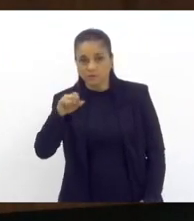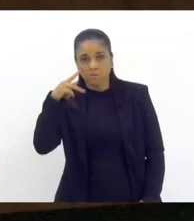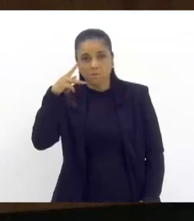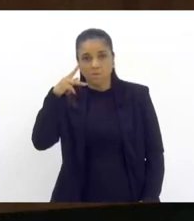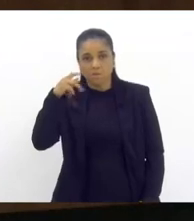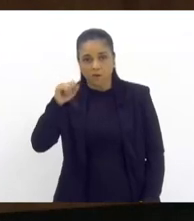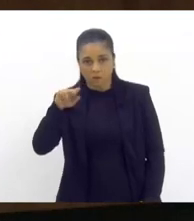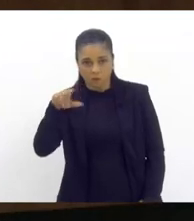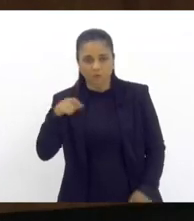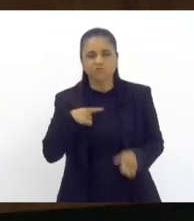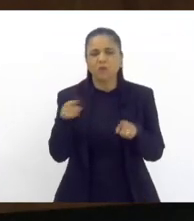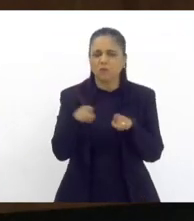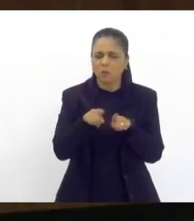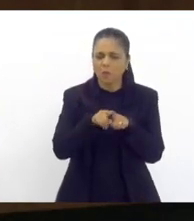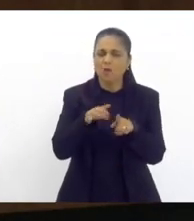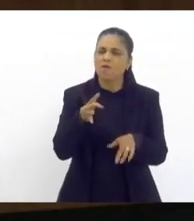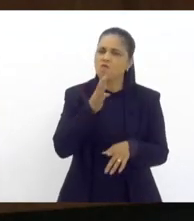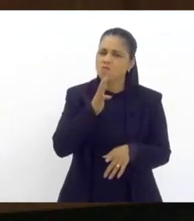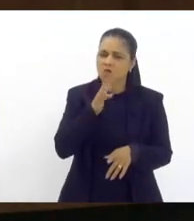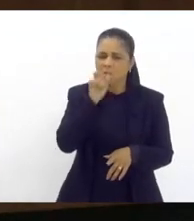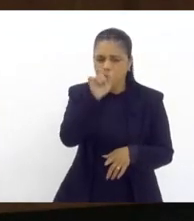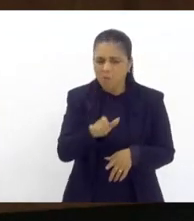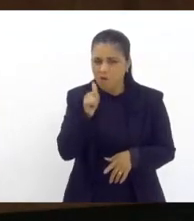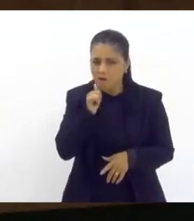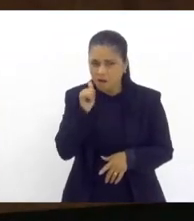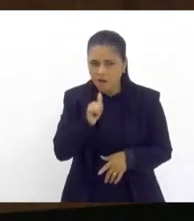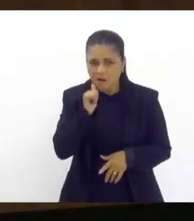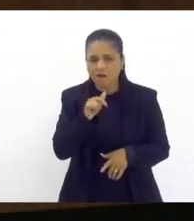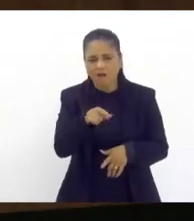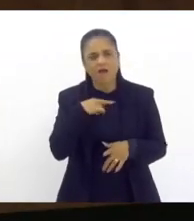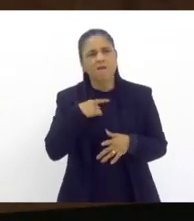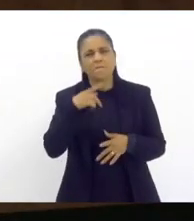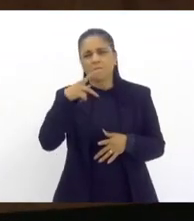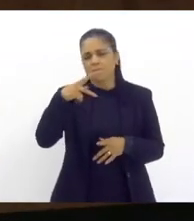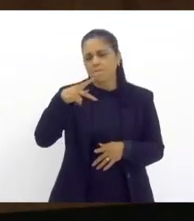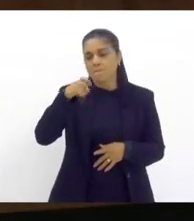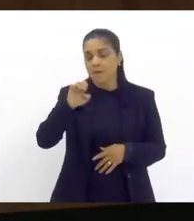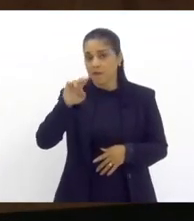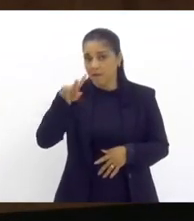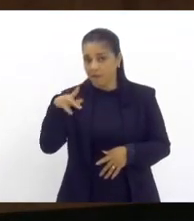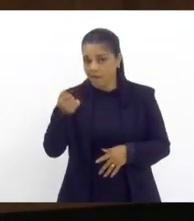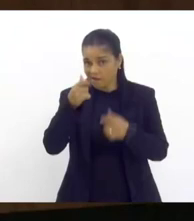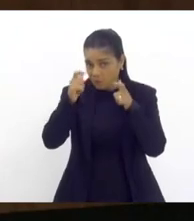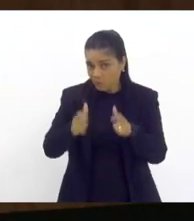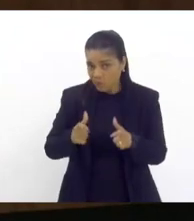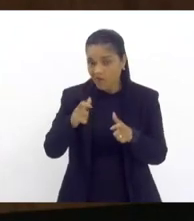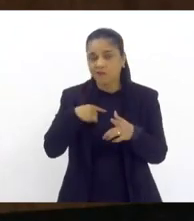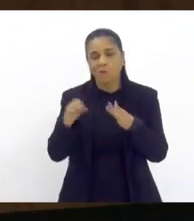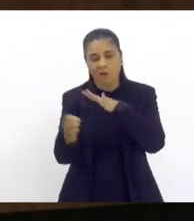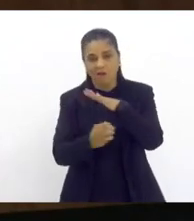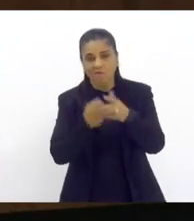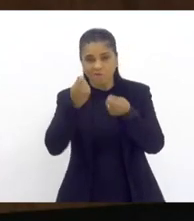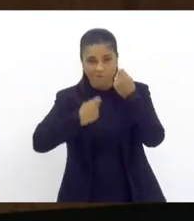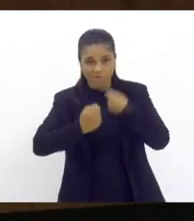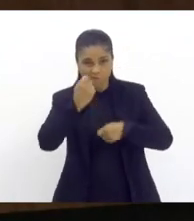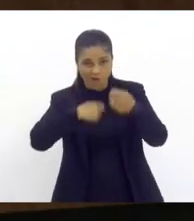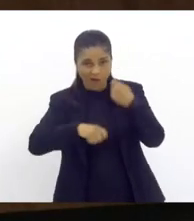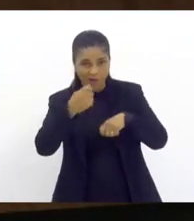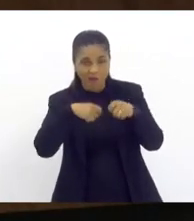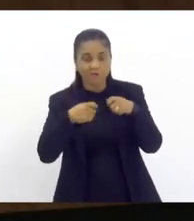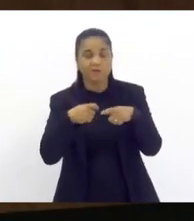da Penha, e lá na Penha tem uma fábrica famosa que assediou moralmente as